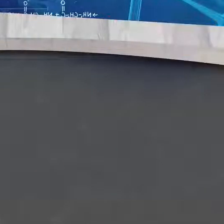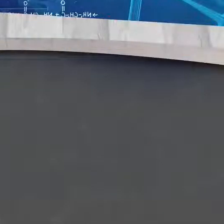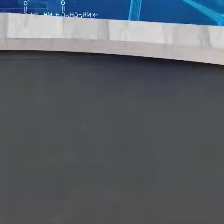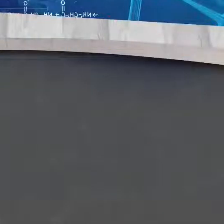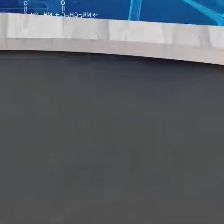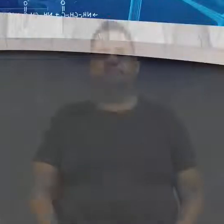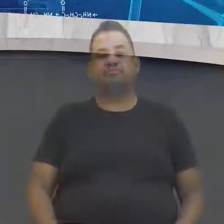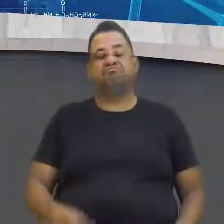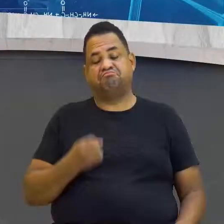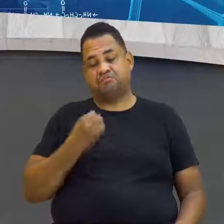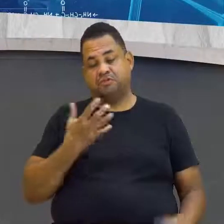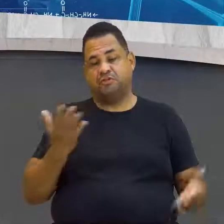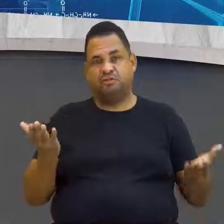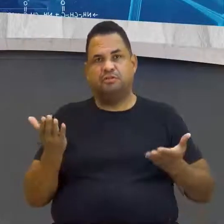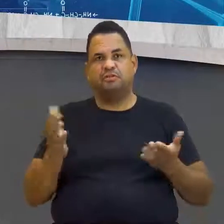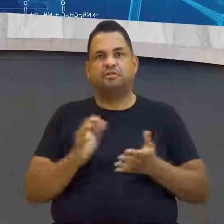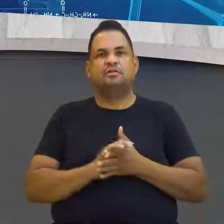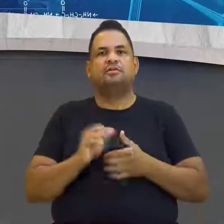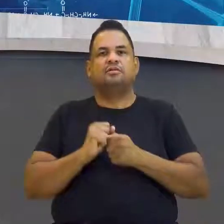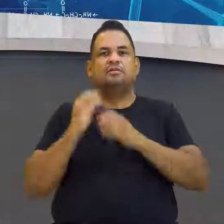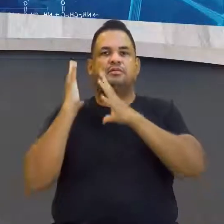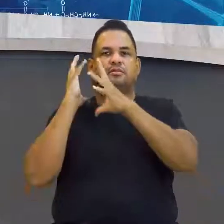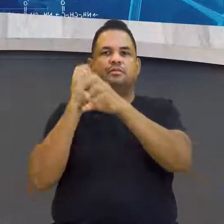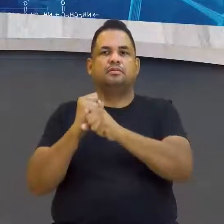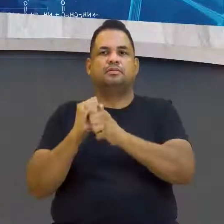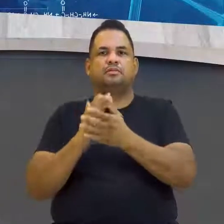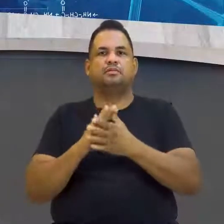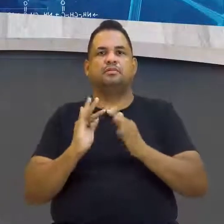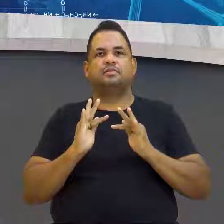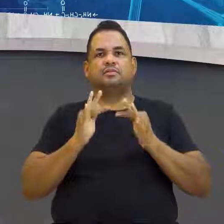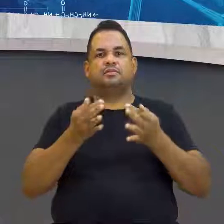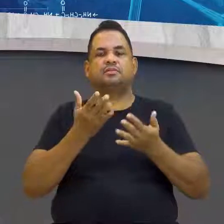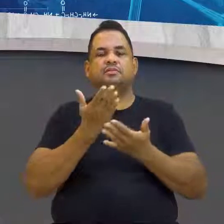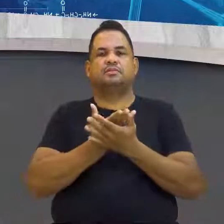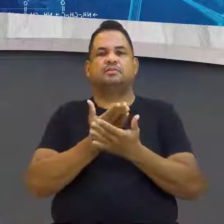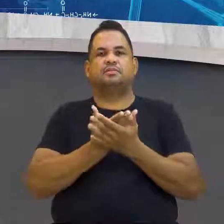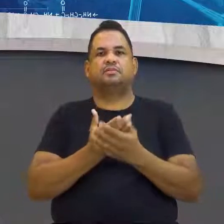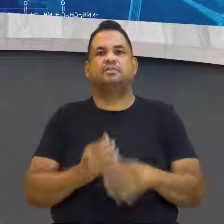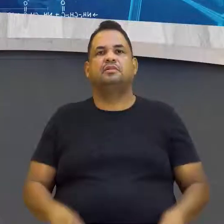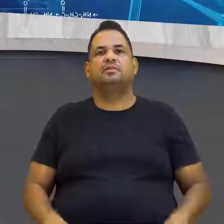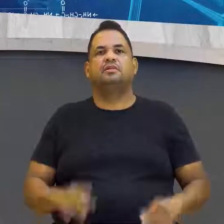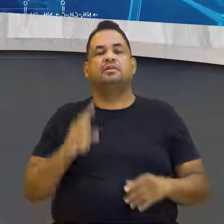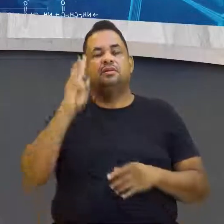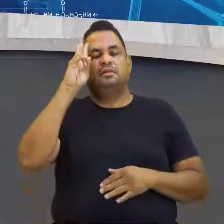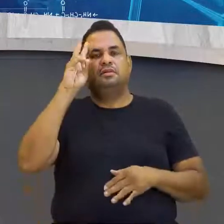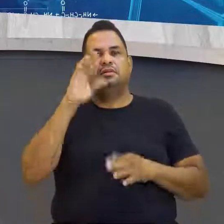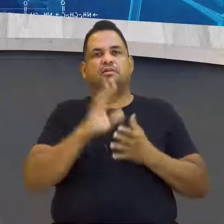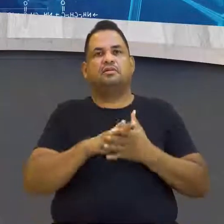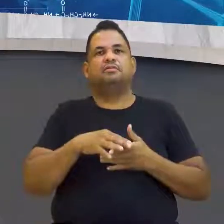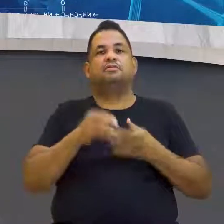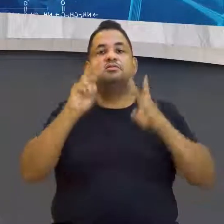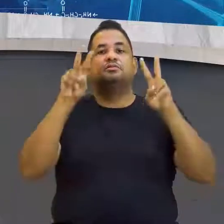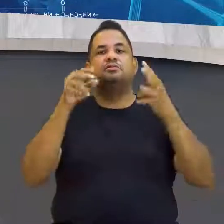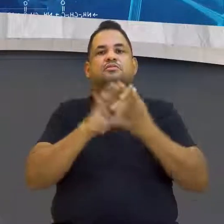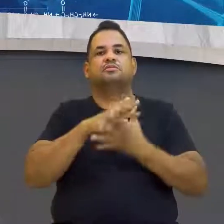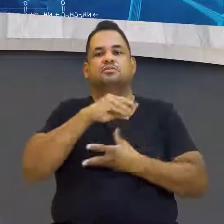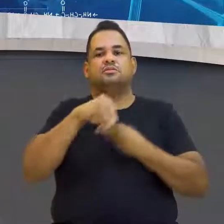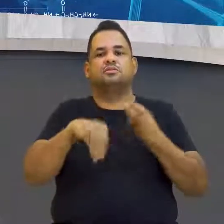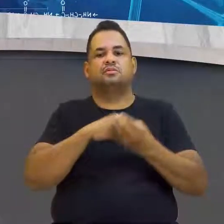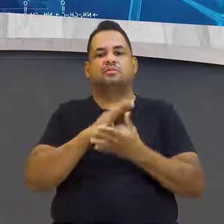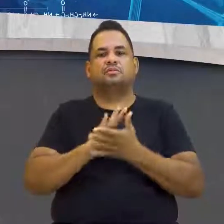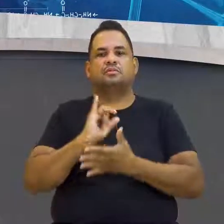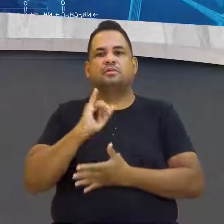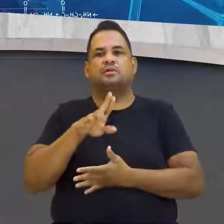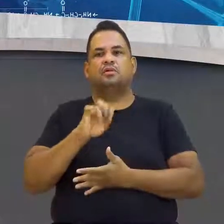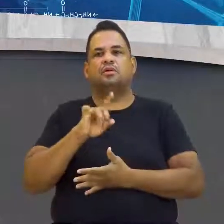Bom, agora a gente vai fazer a nossa revisão para poder já ir finalizando a nossa aula. Lembrando que nós estamos falando de quem? Compostos